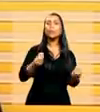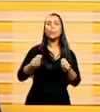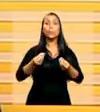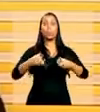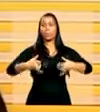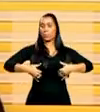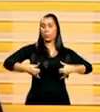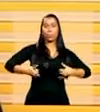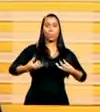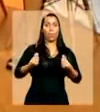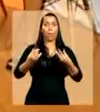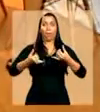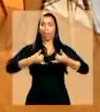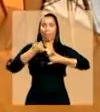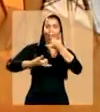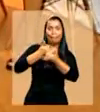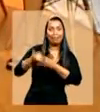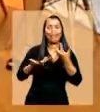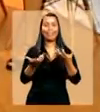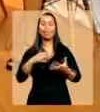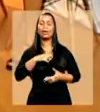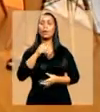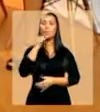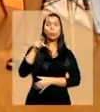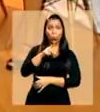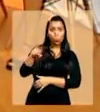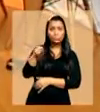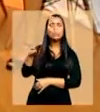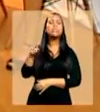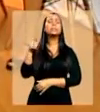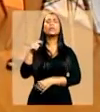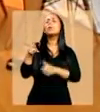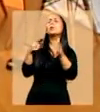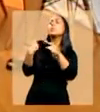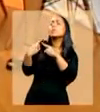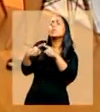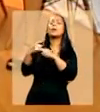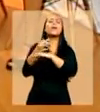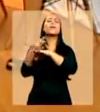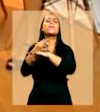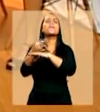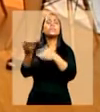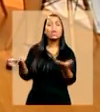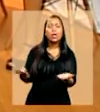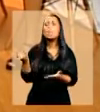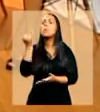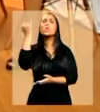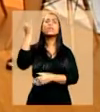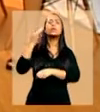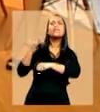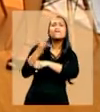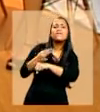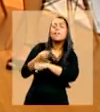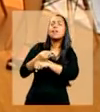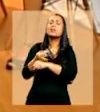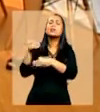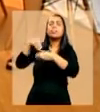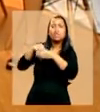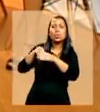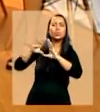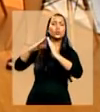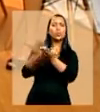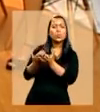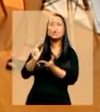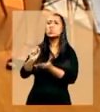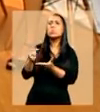cheias de energia. A Sandra é professora. Ô Sandra, para que férias? Qual a importância das férias dentro da rotina